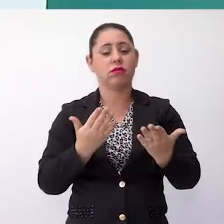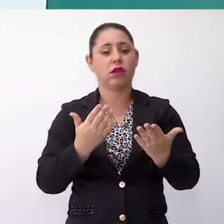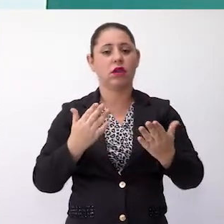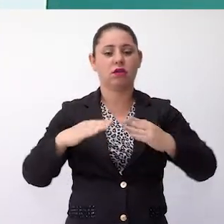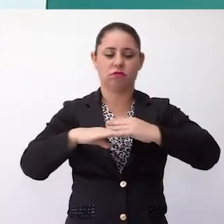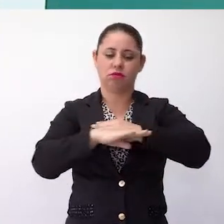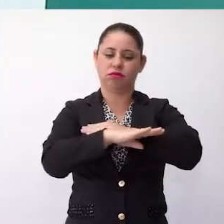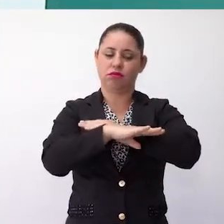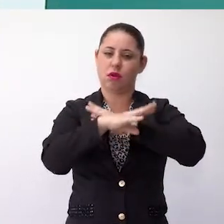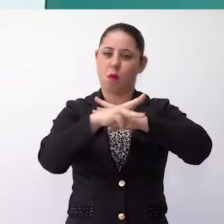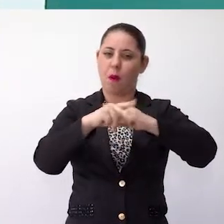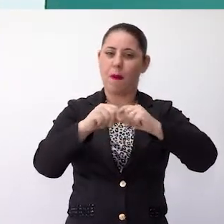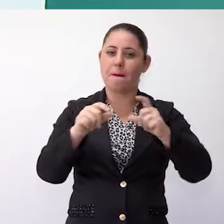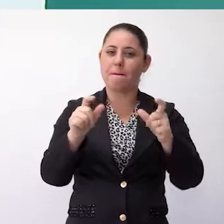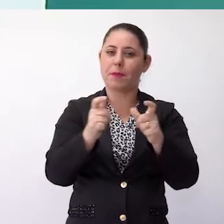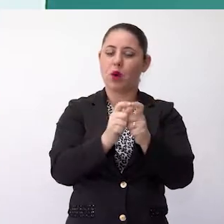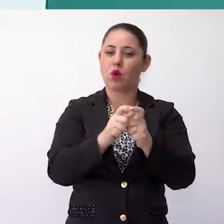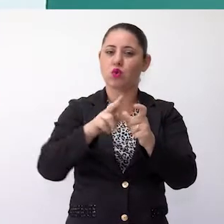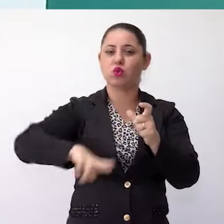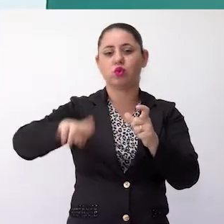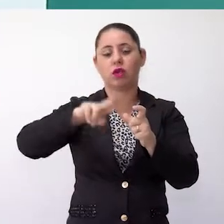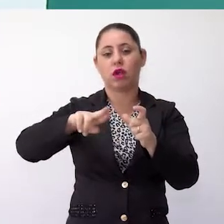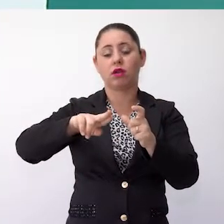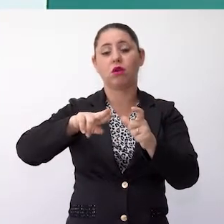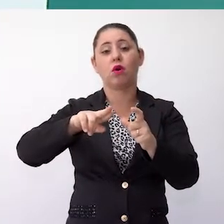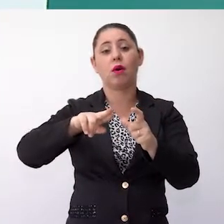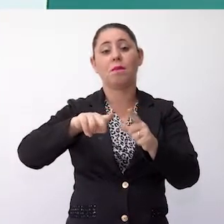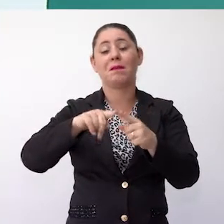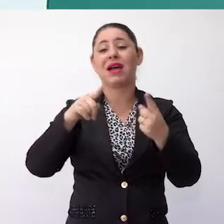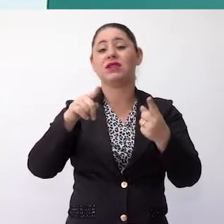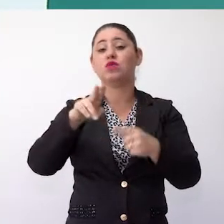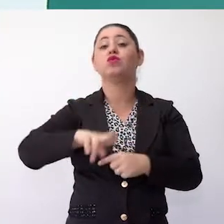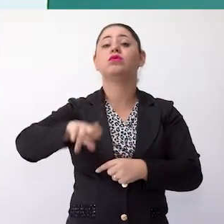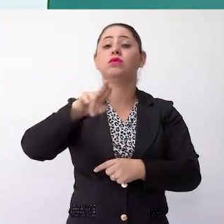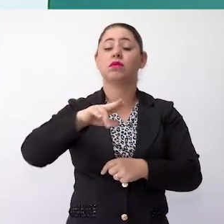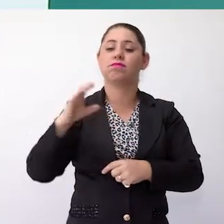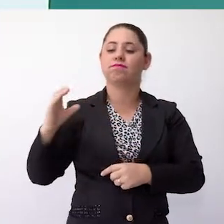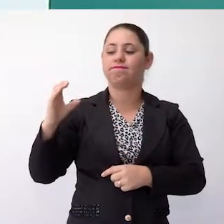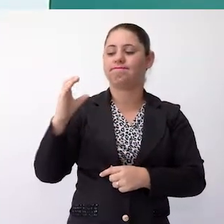de menor circulação. Mas elas são utilizadas pelo crime